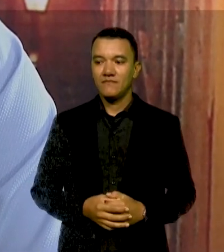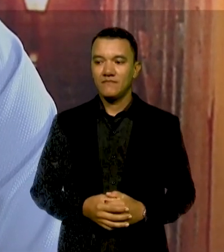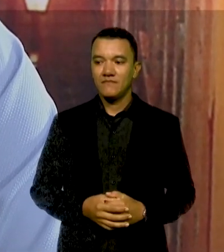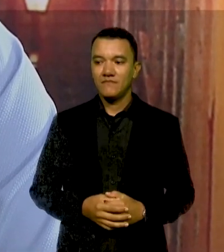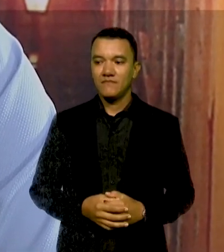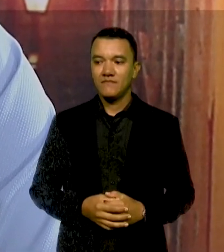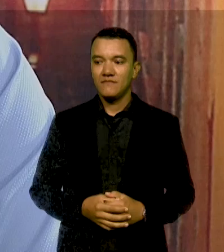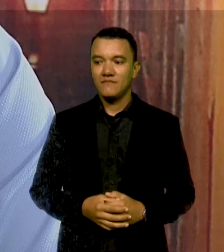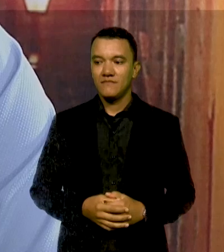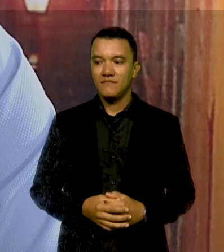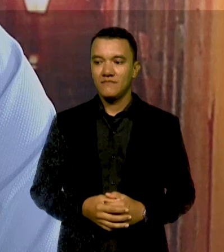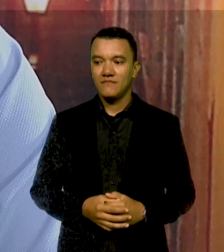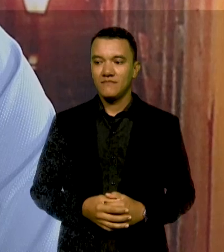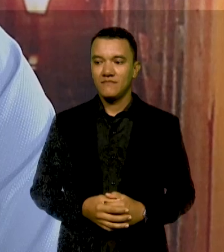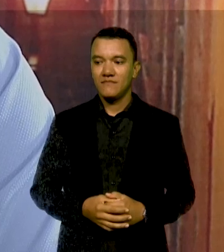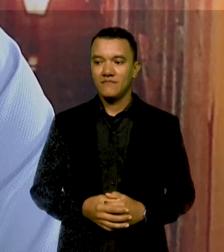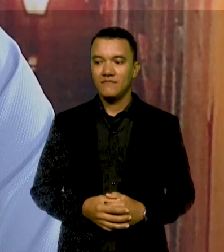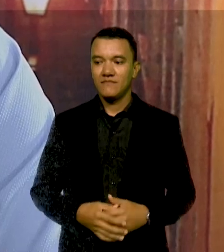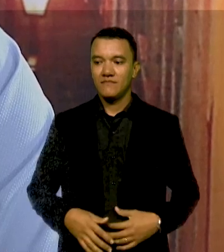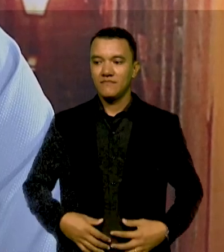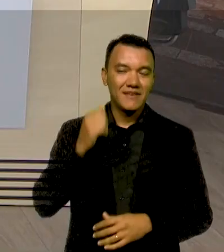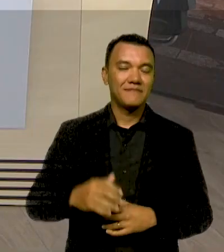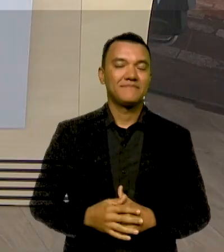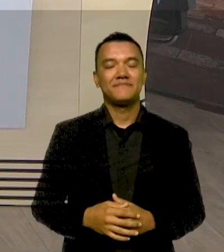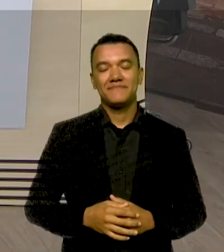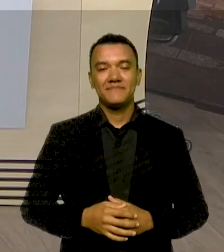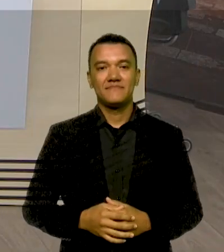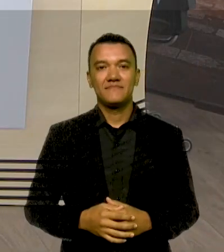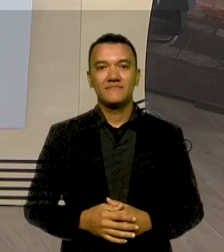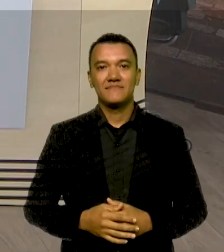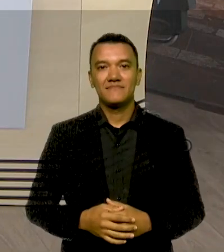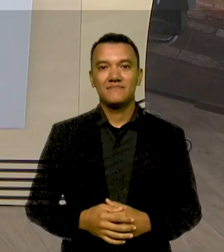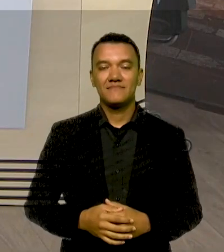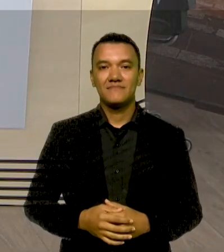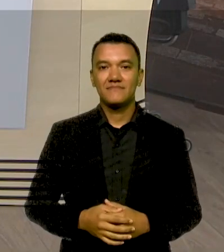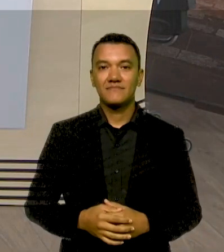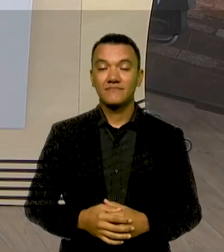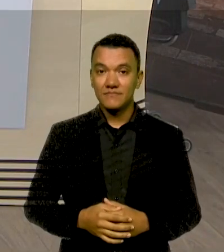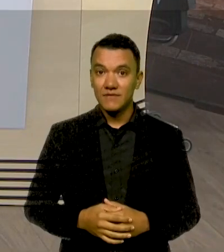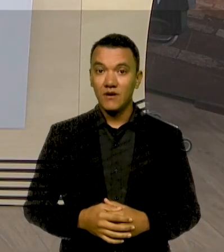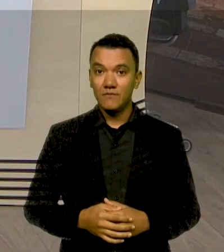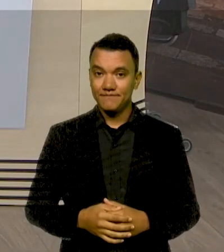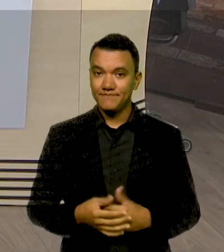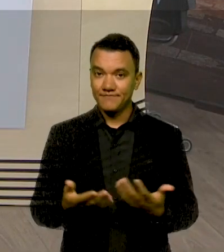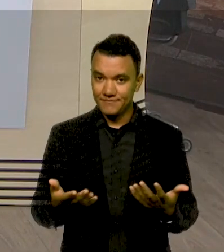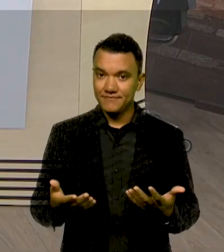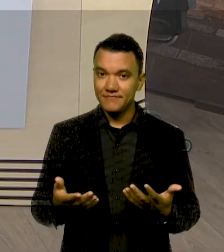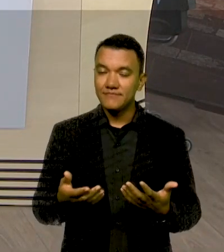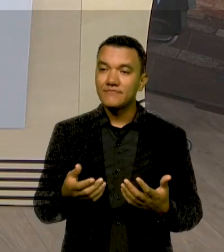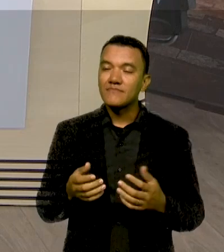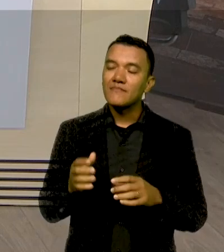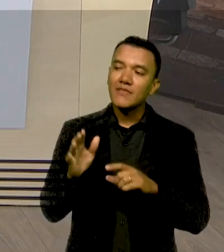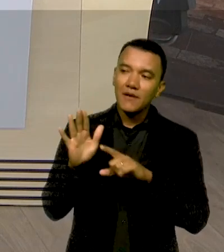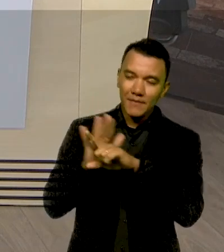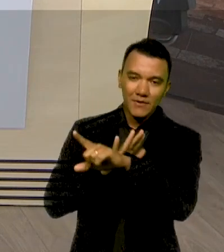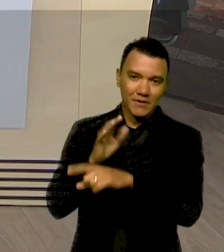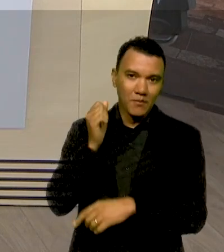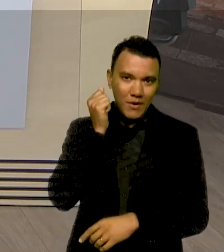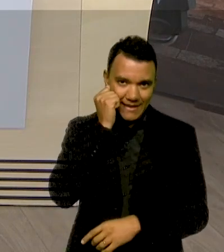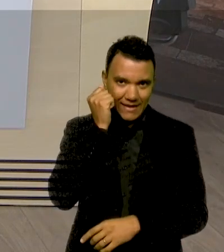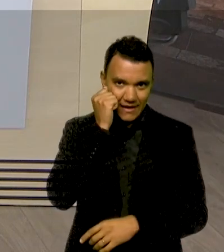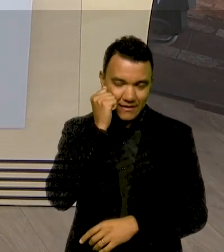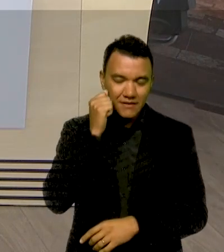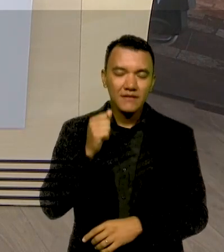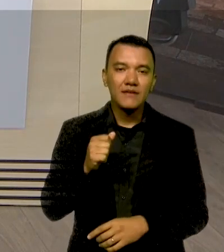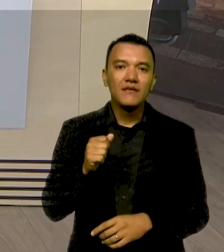Desportiva dos Surdos, André Stefano. E no final do bloco anterior, me dirigi ao André,